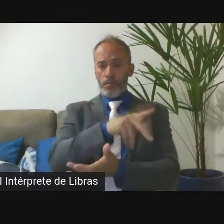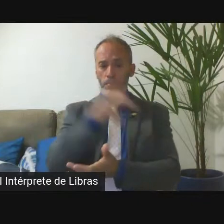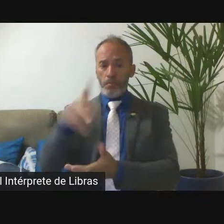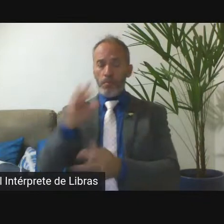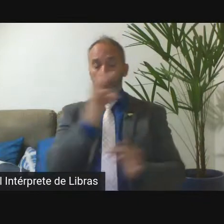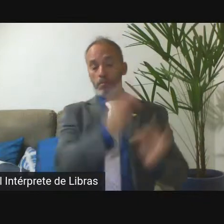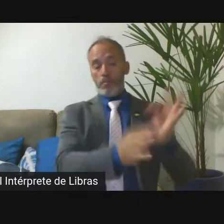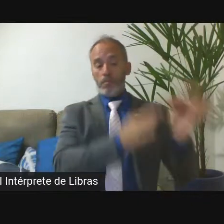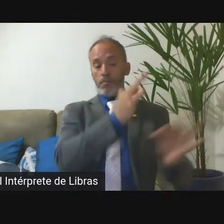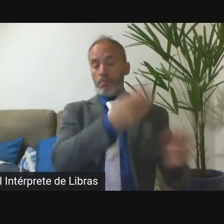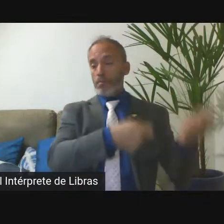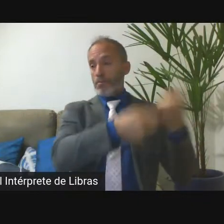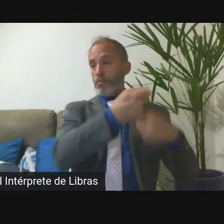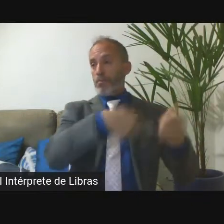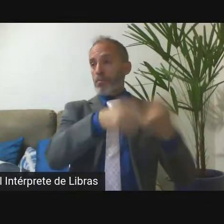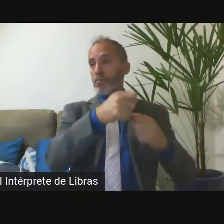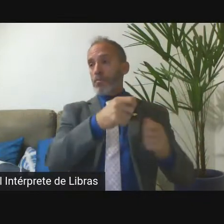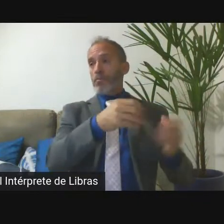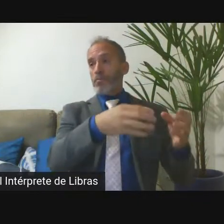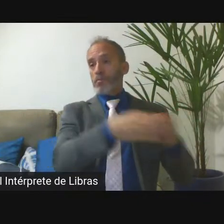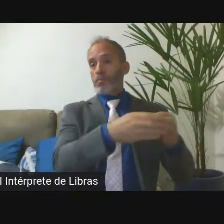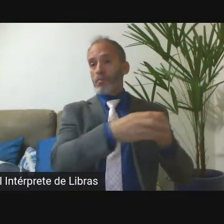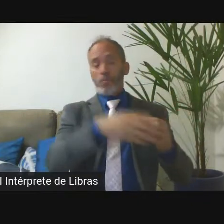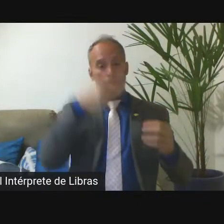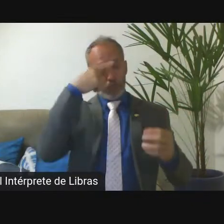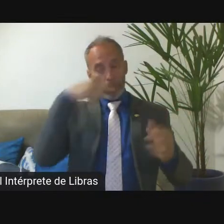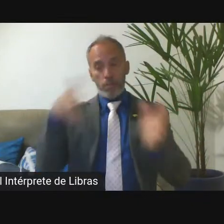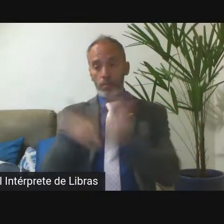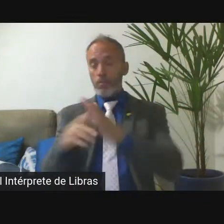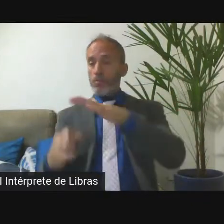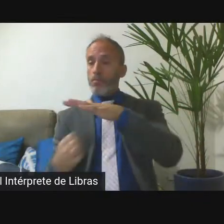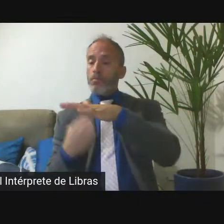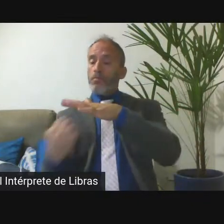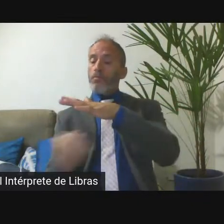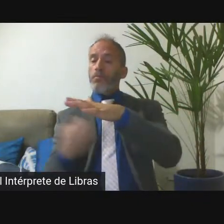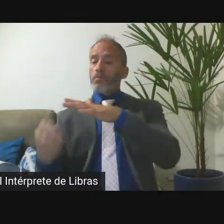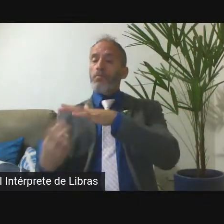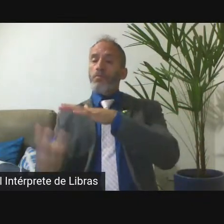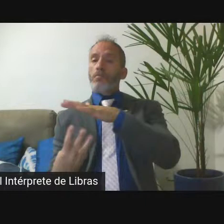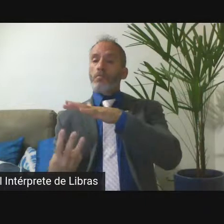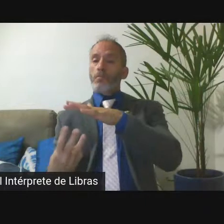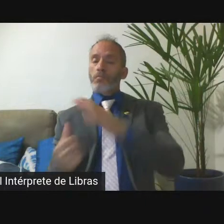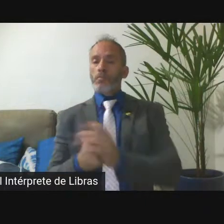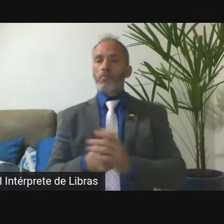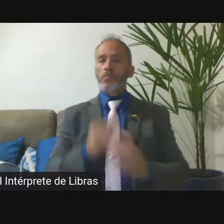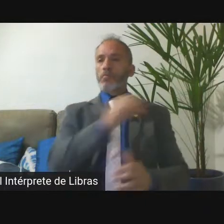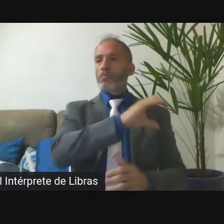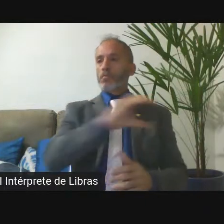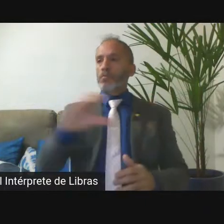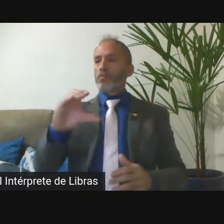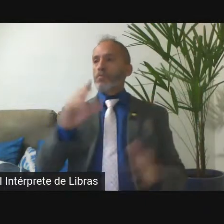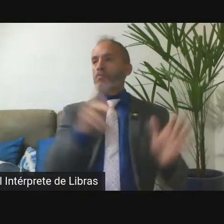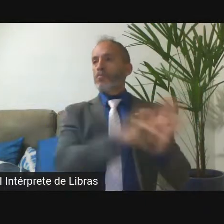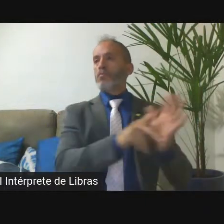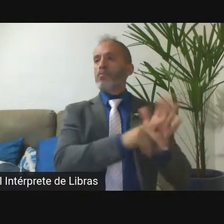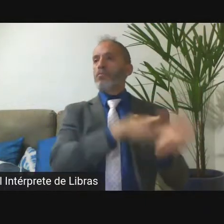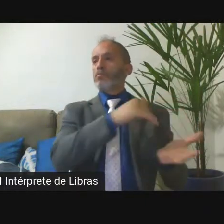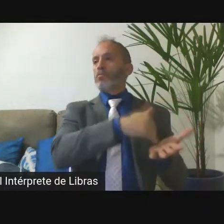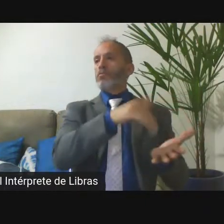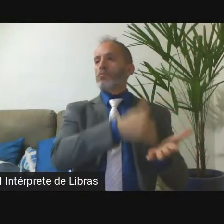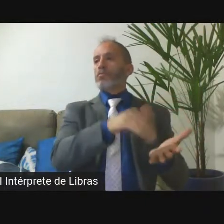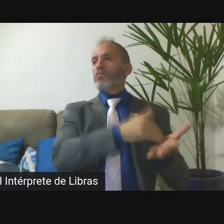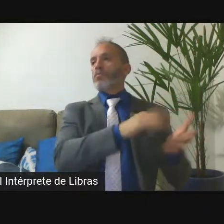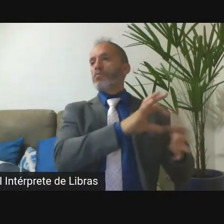técnicos administrativos, tanto do quadro da UFRA como os terceirizados, a coordenadora da Coordenadoria de Secretaria